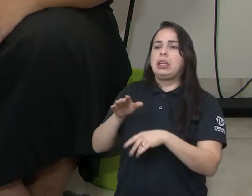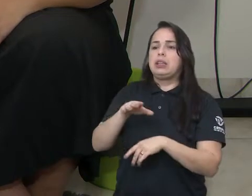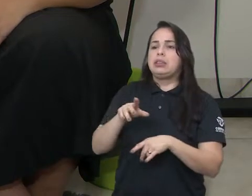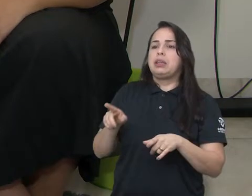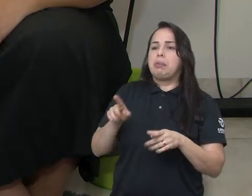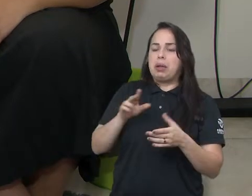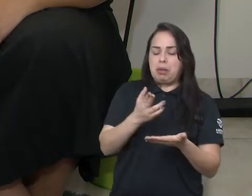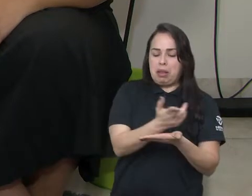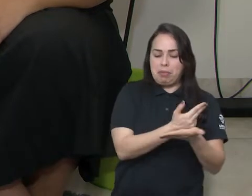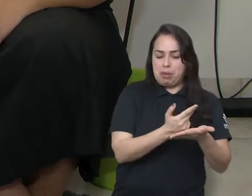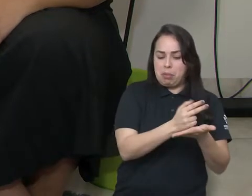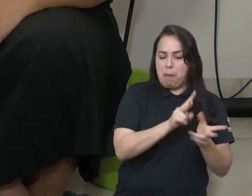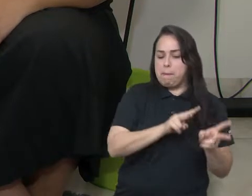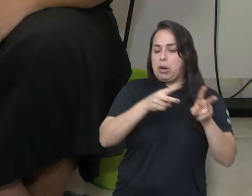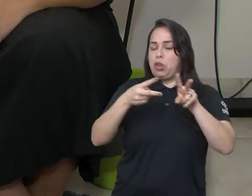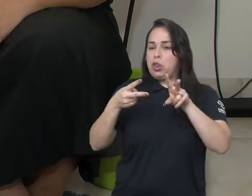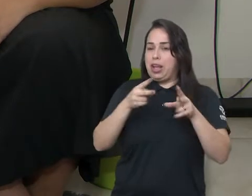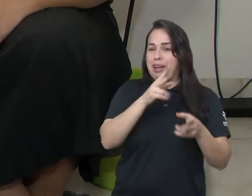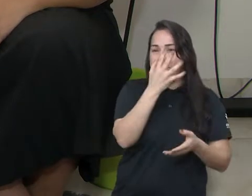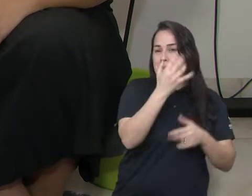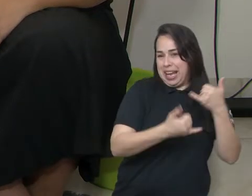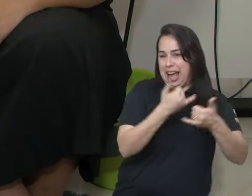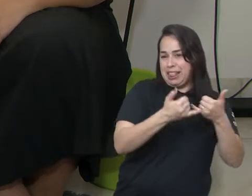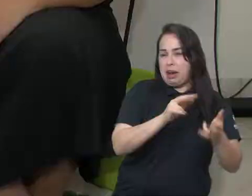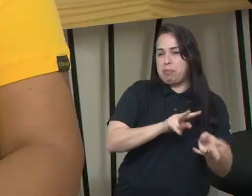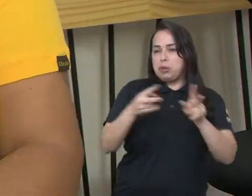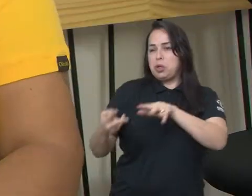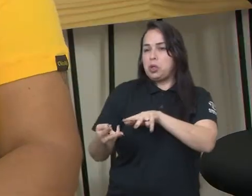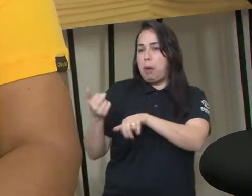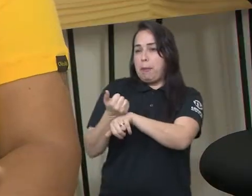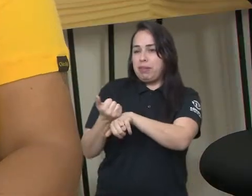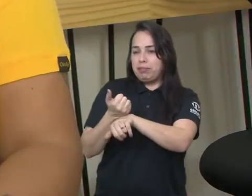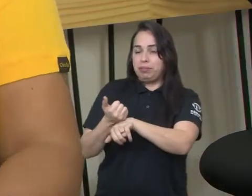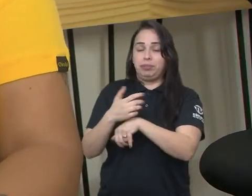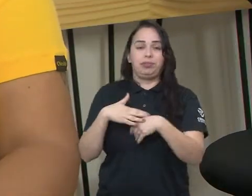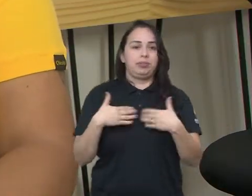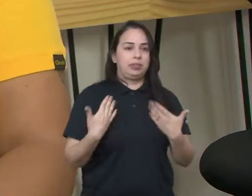foi a transição para transformar isso numa profissão? Eu fiquei